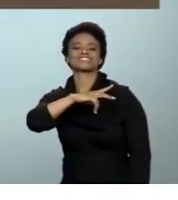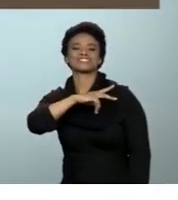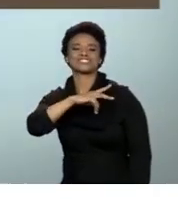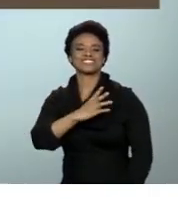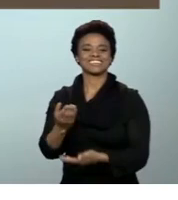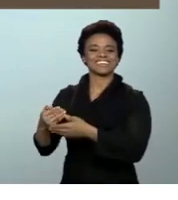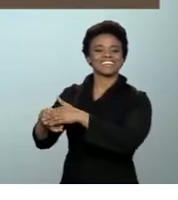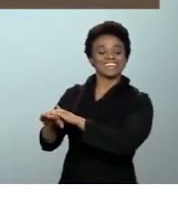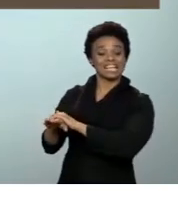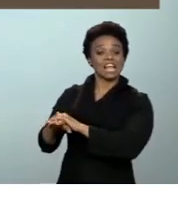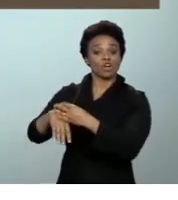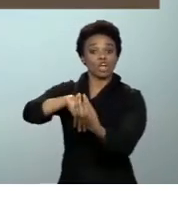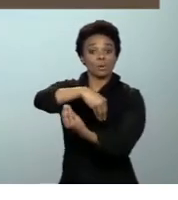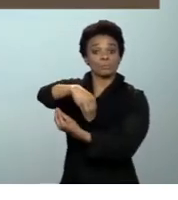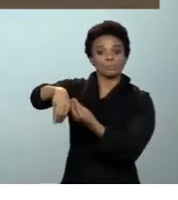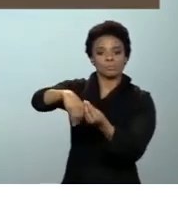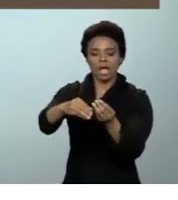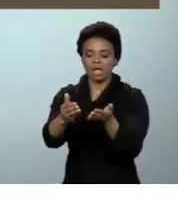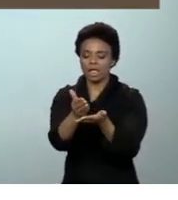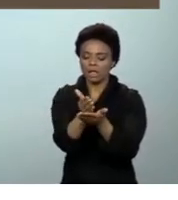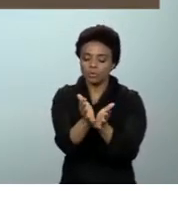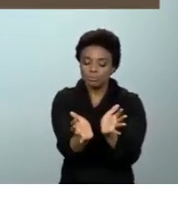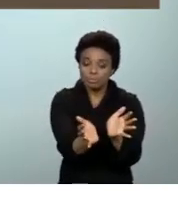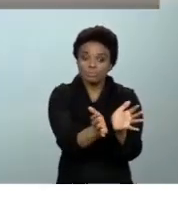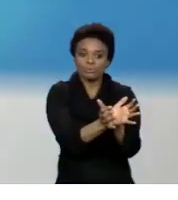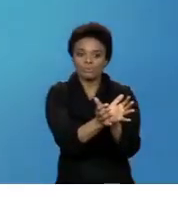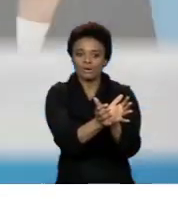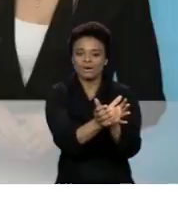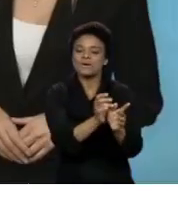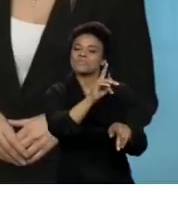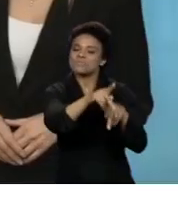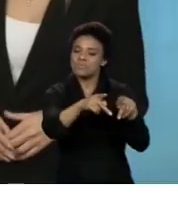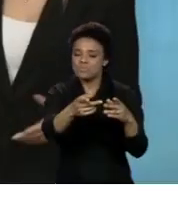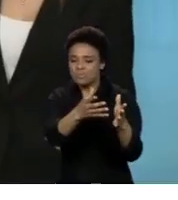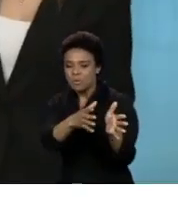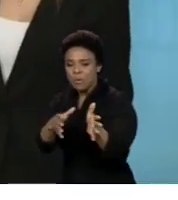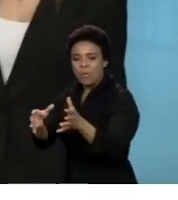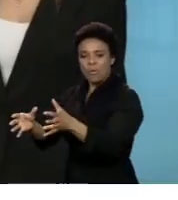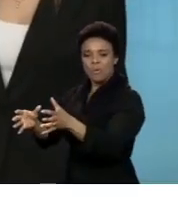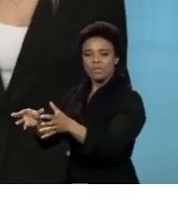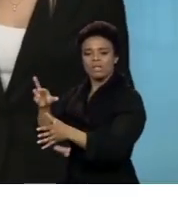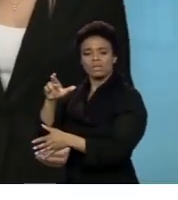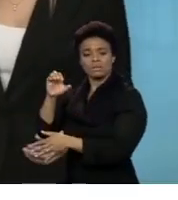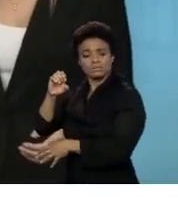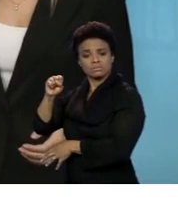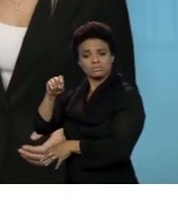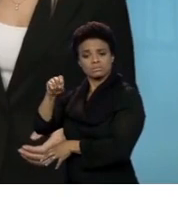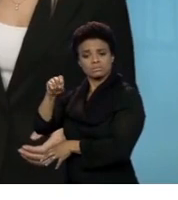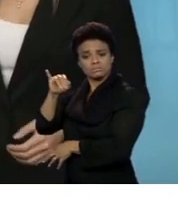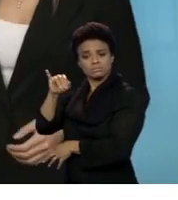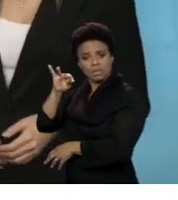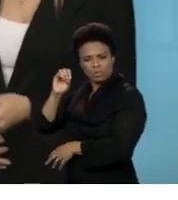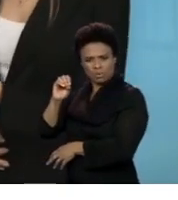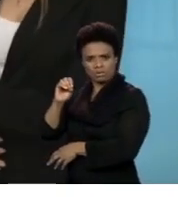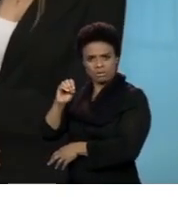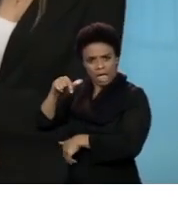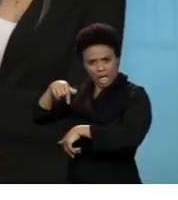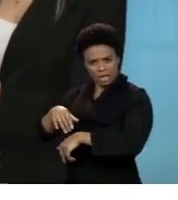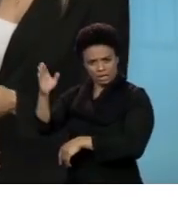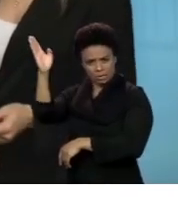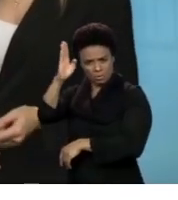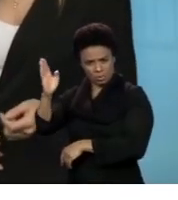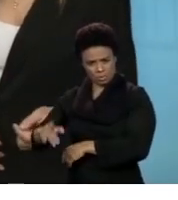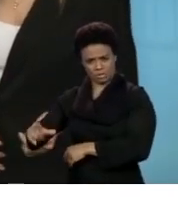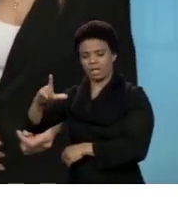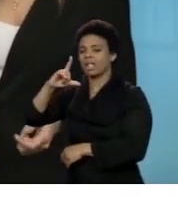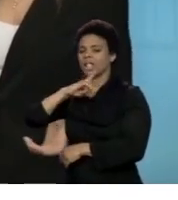fornecimento é público, enquanto o restante é feito por reservatórios. No Brasil, grande parte das residências possuem reservatórios